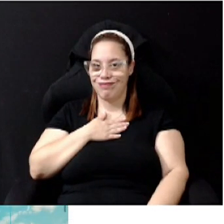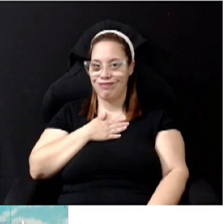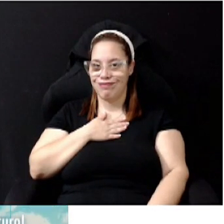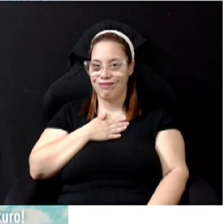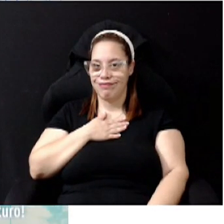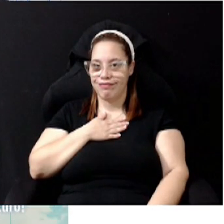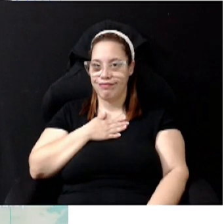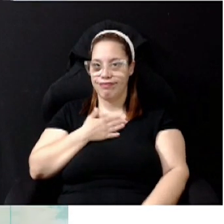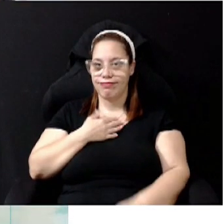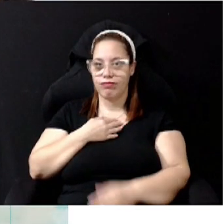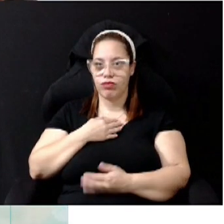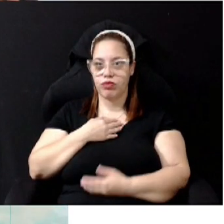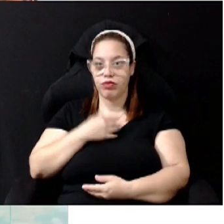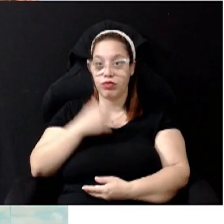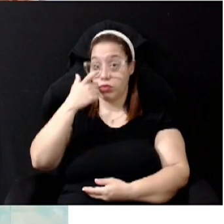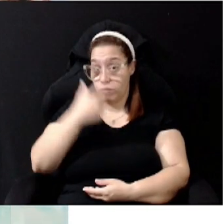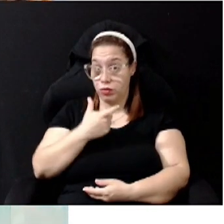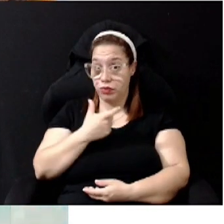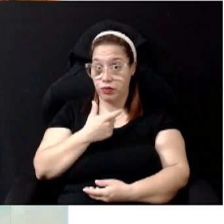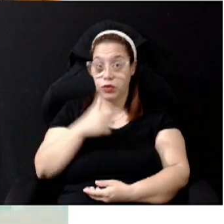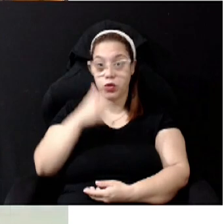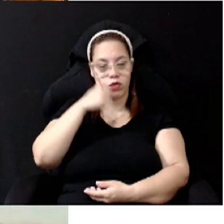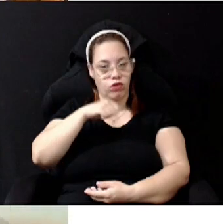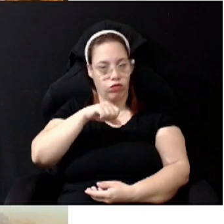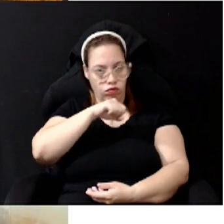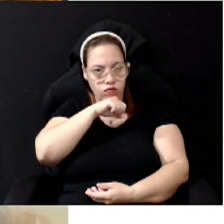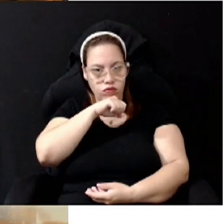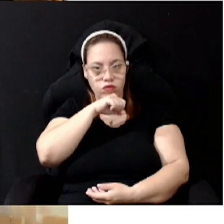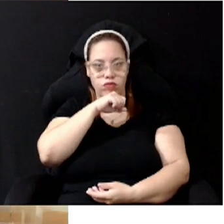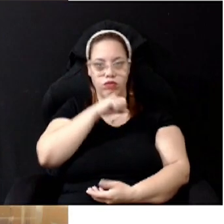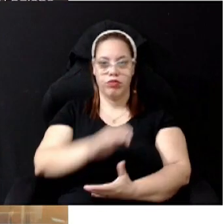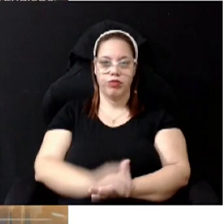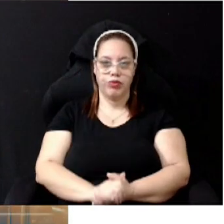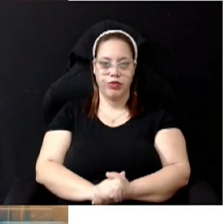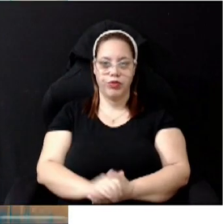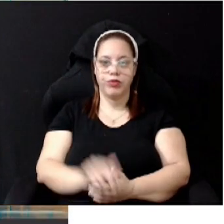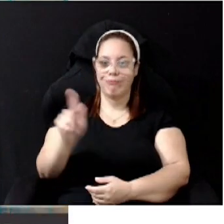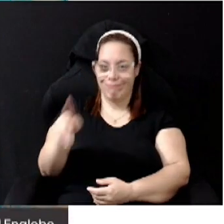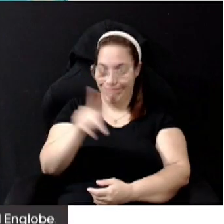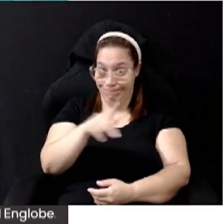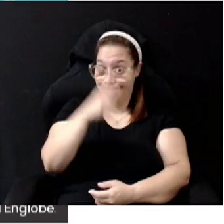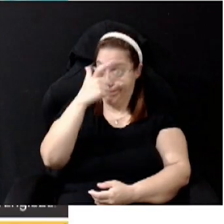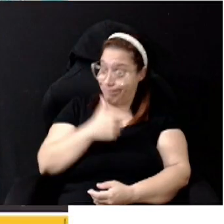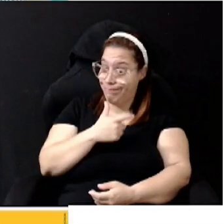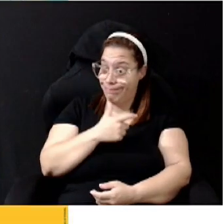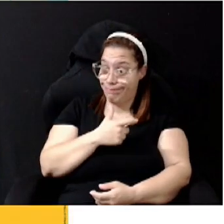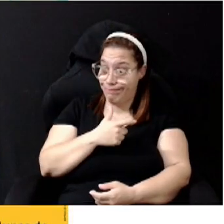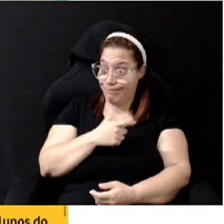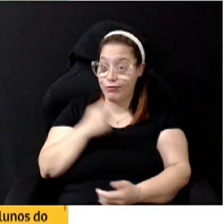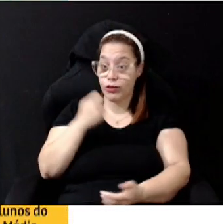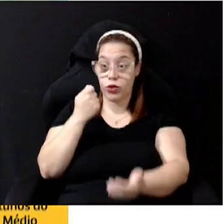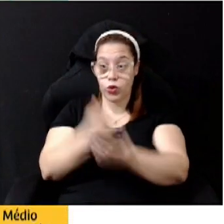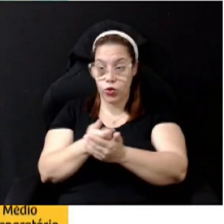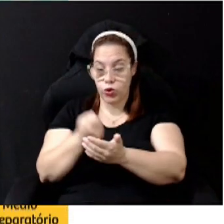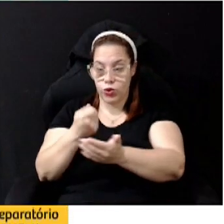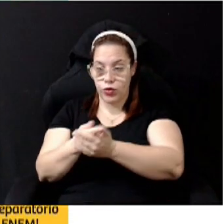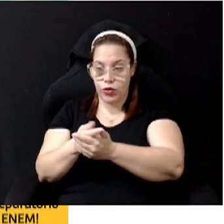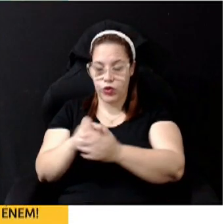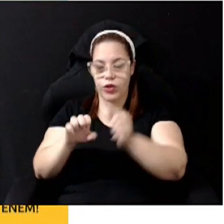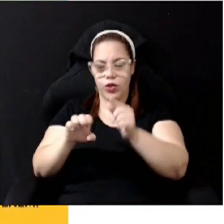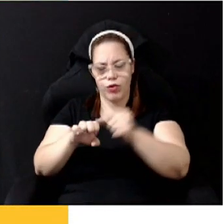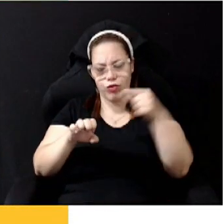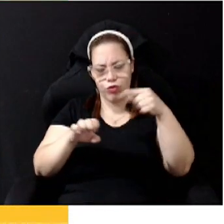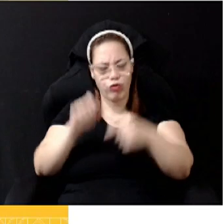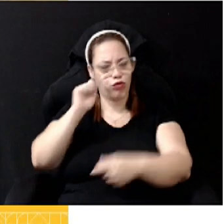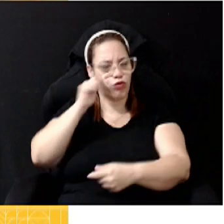Eu sou mãe, eu sou professora, sou vendedora, sou empreendedora, sou negra, são